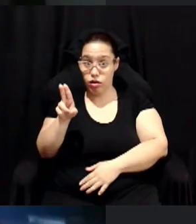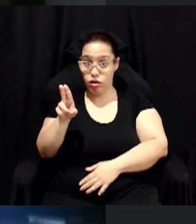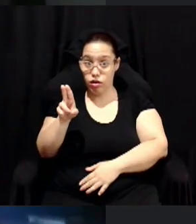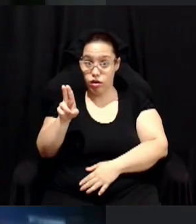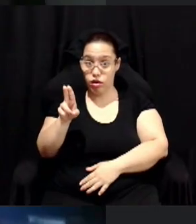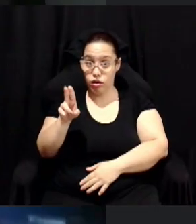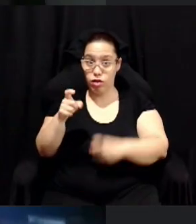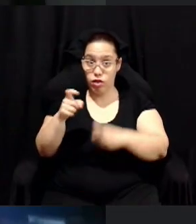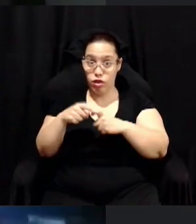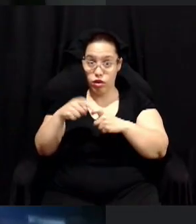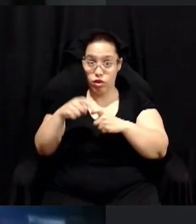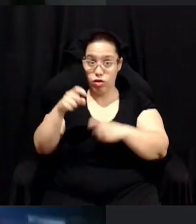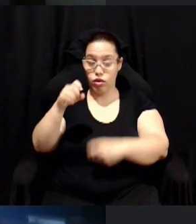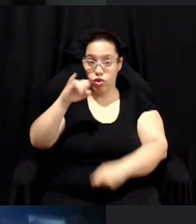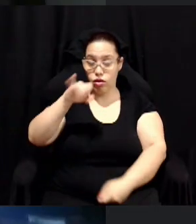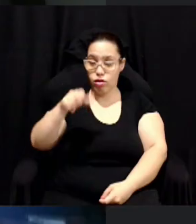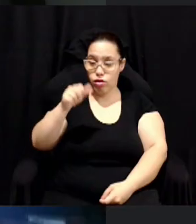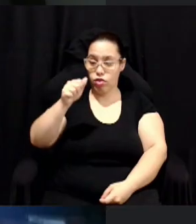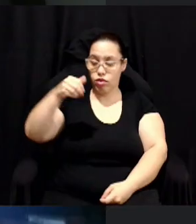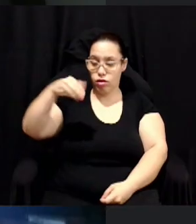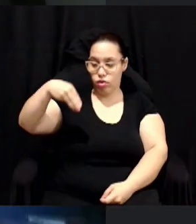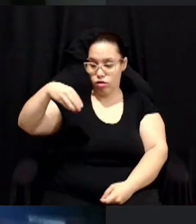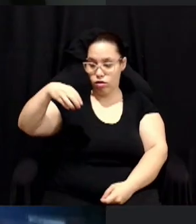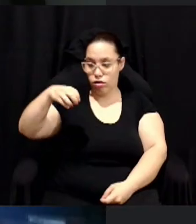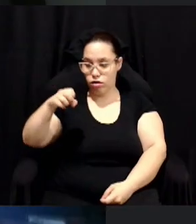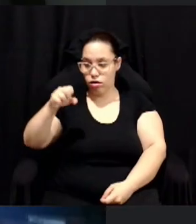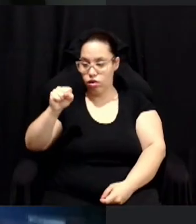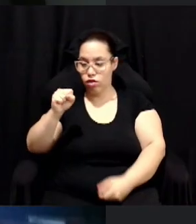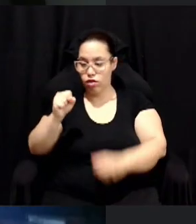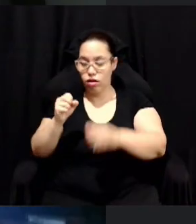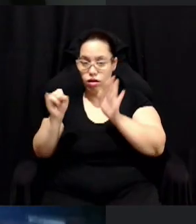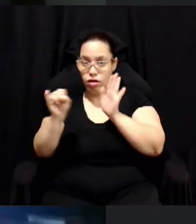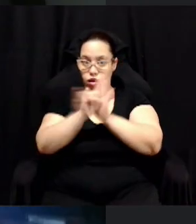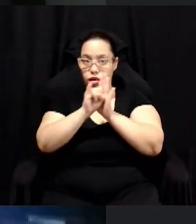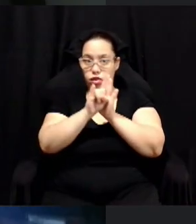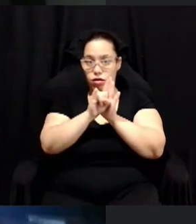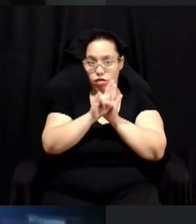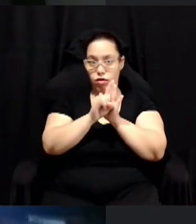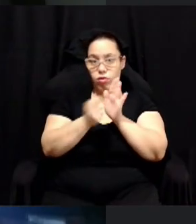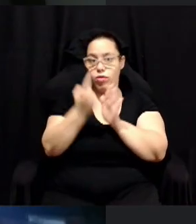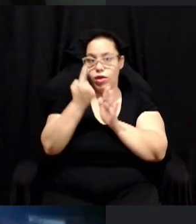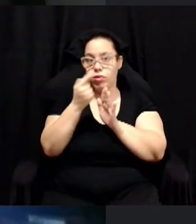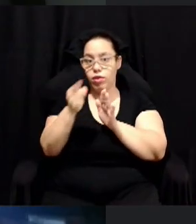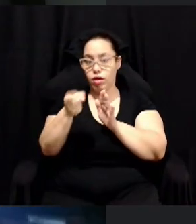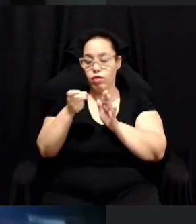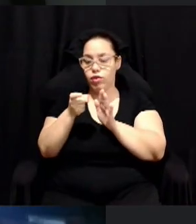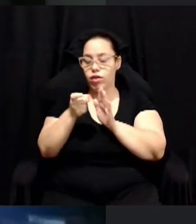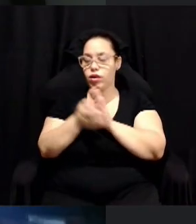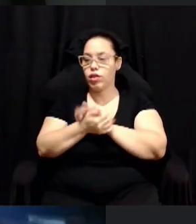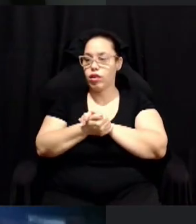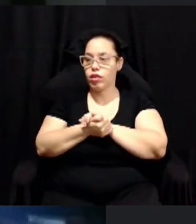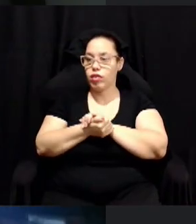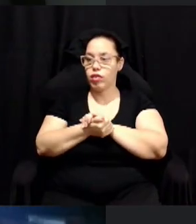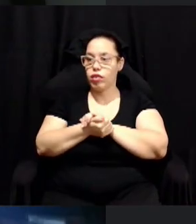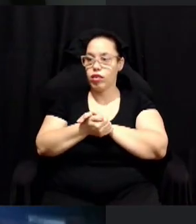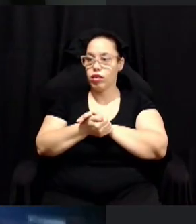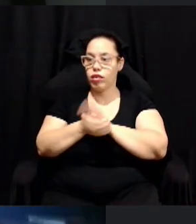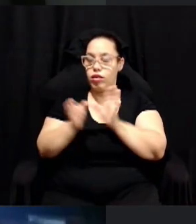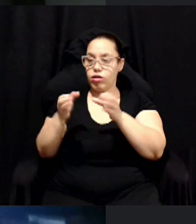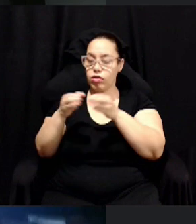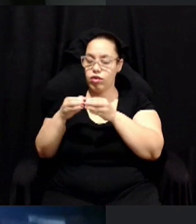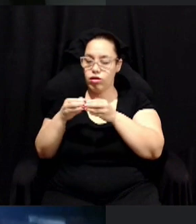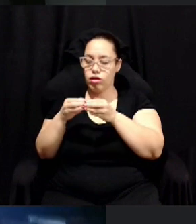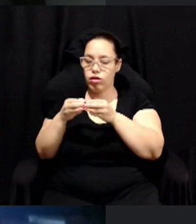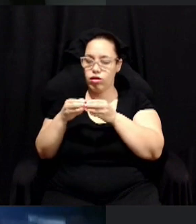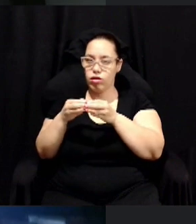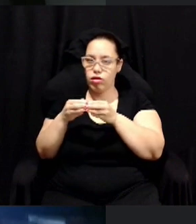James Parkinson, em homenagem ao médico que identificou e descreveu a doença pela primeira vez. E aí, numa convenção em 2000, agora eu sempre